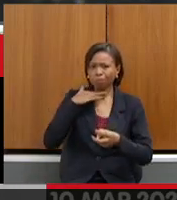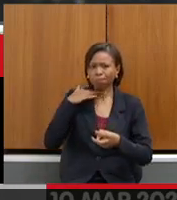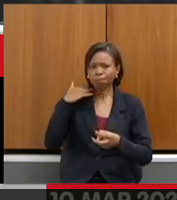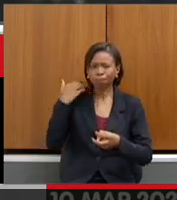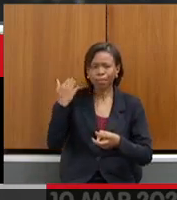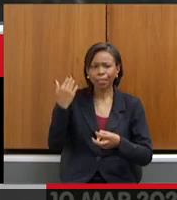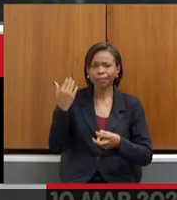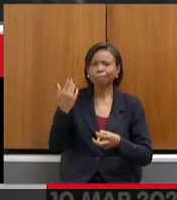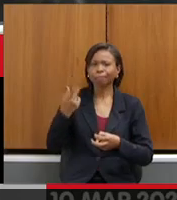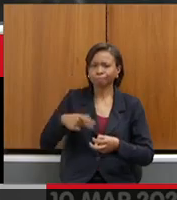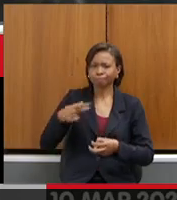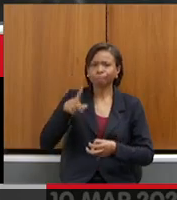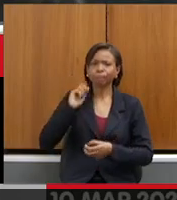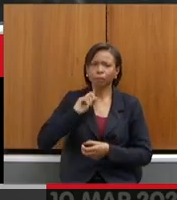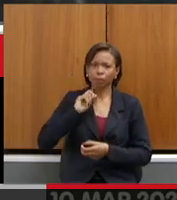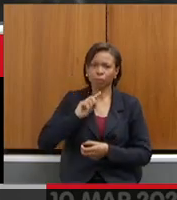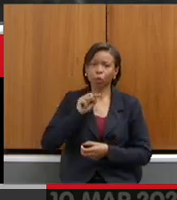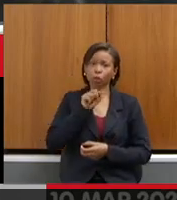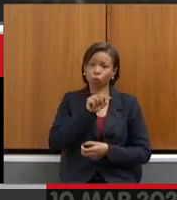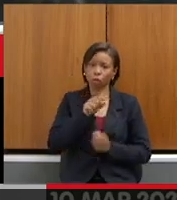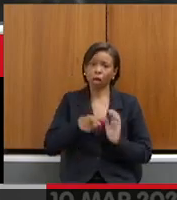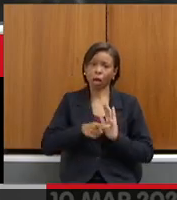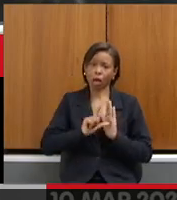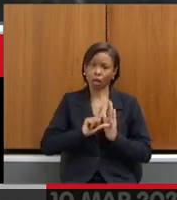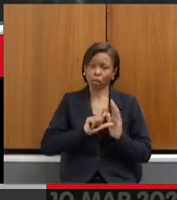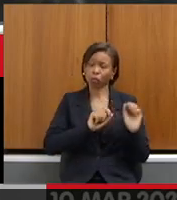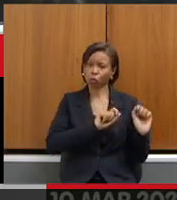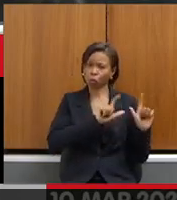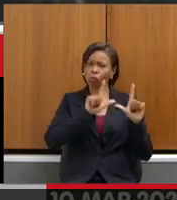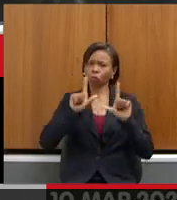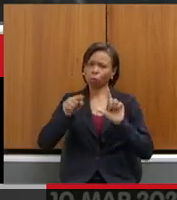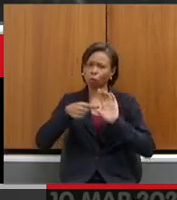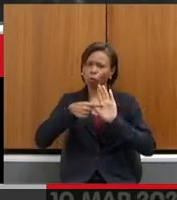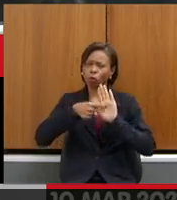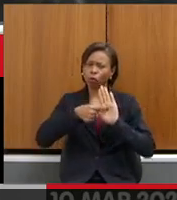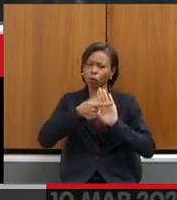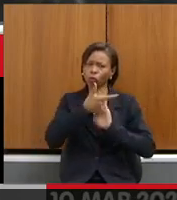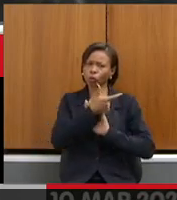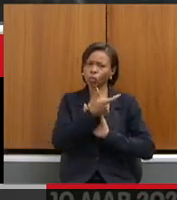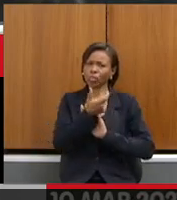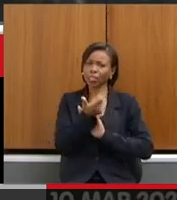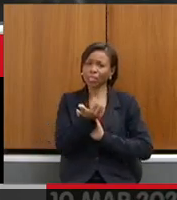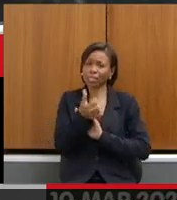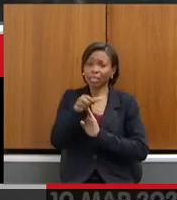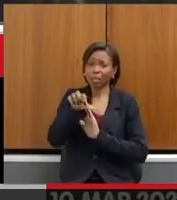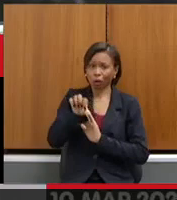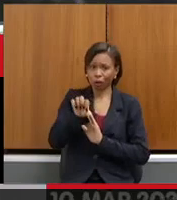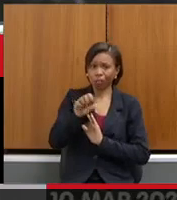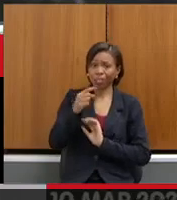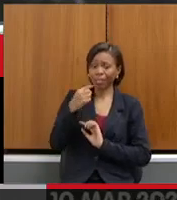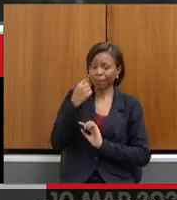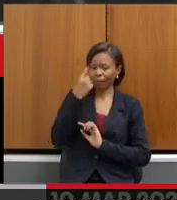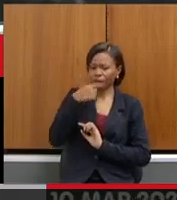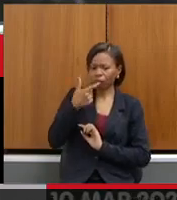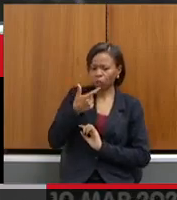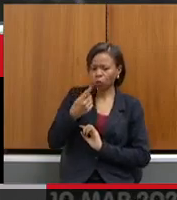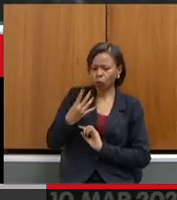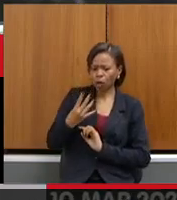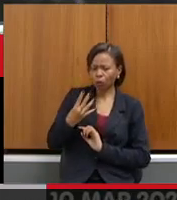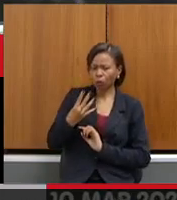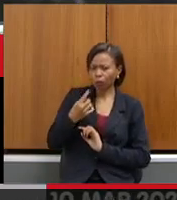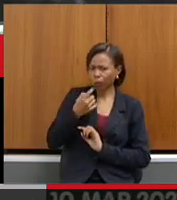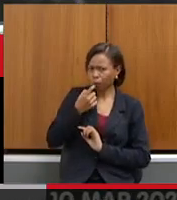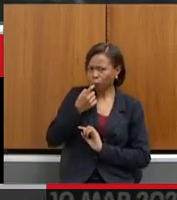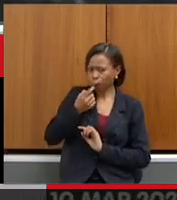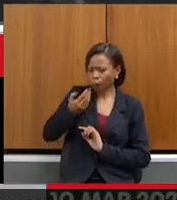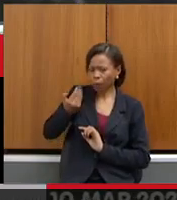começou na apresentação em 219 nas últimas 24 horas e nesse período que a gente